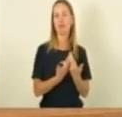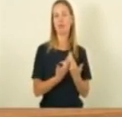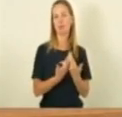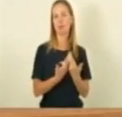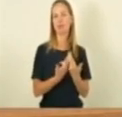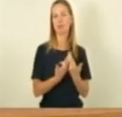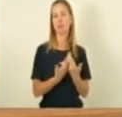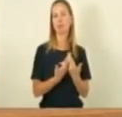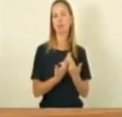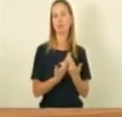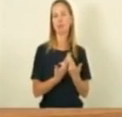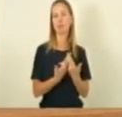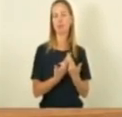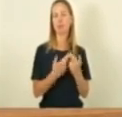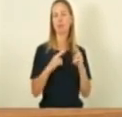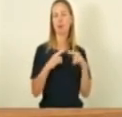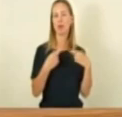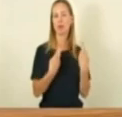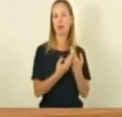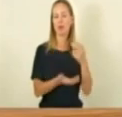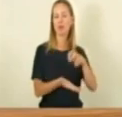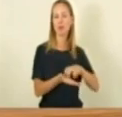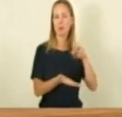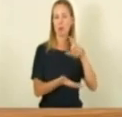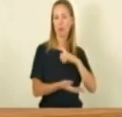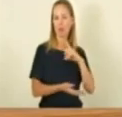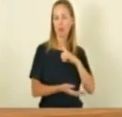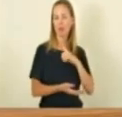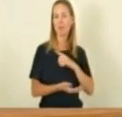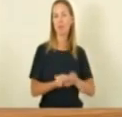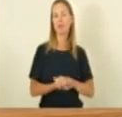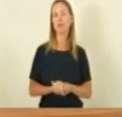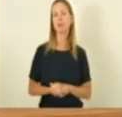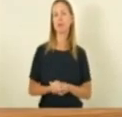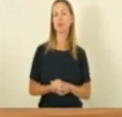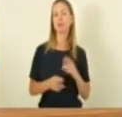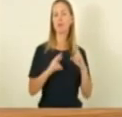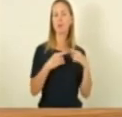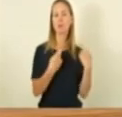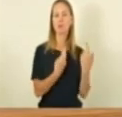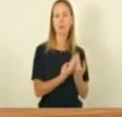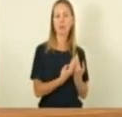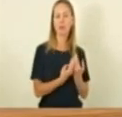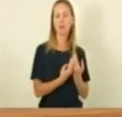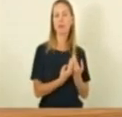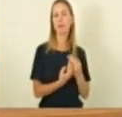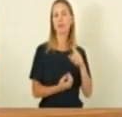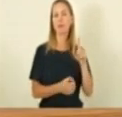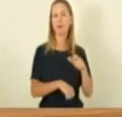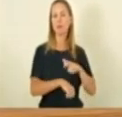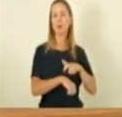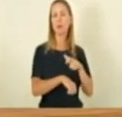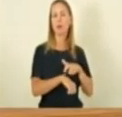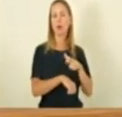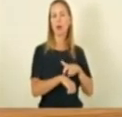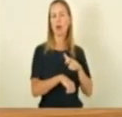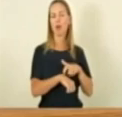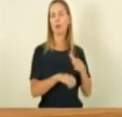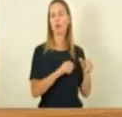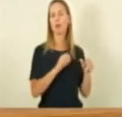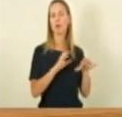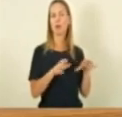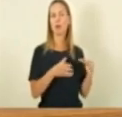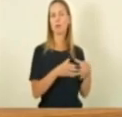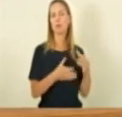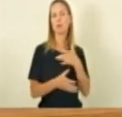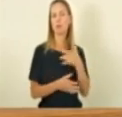uma reunião, a nossa sessão na manhã, que foi uma sessão que seria no horário da Comissão de